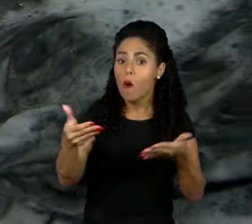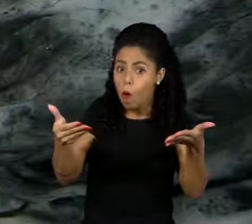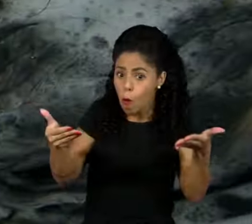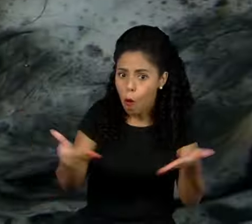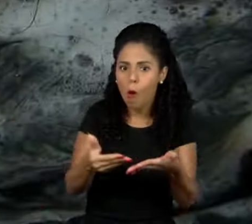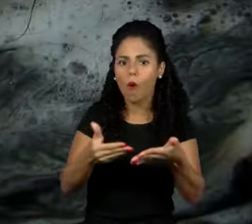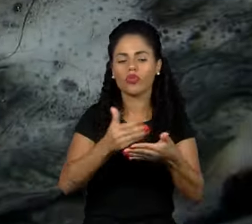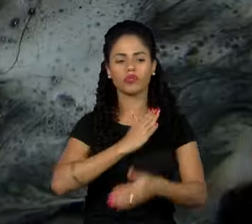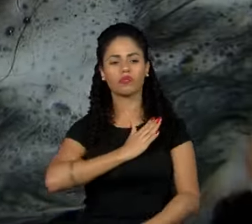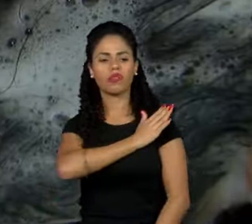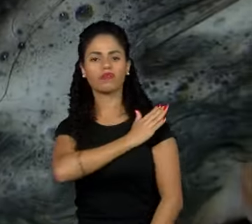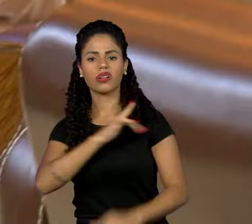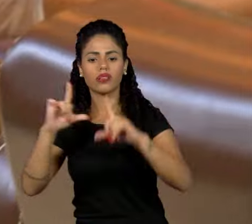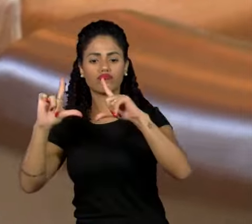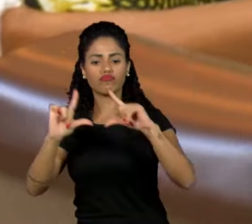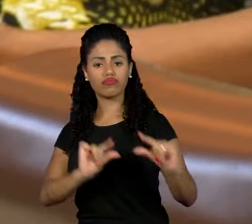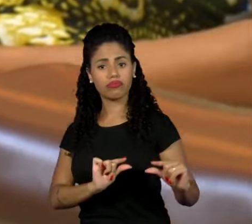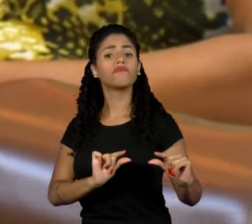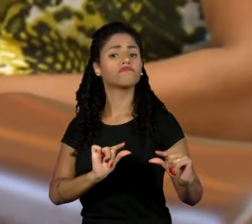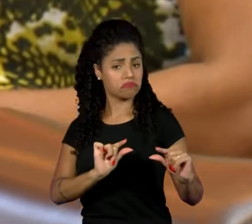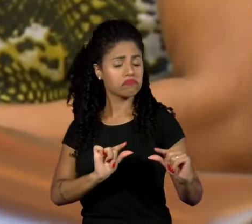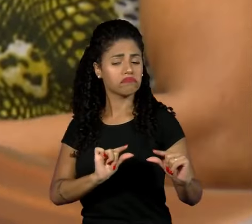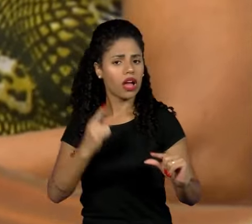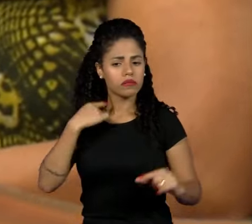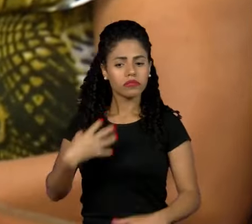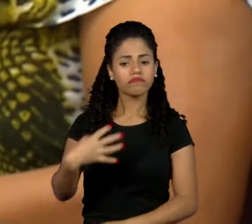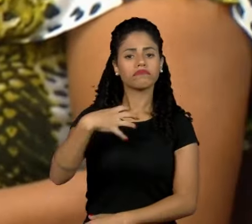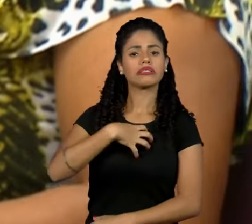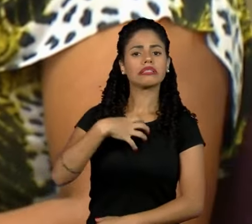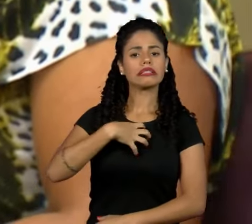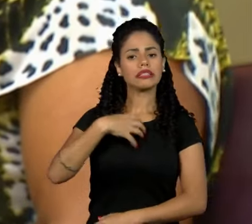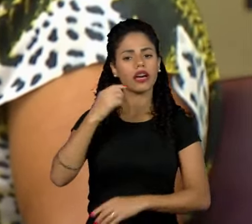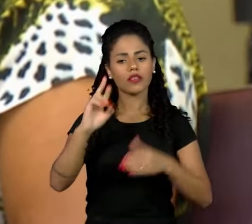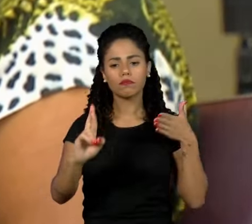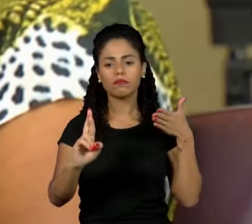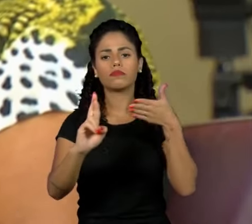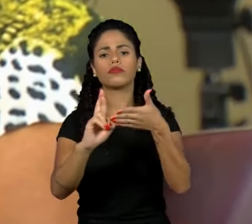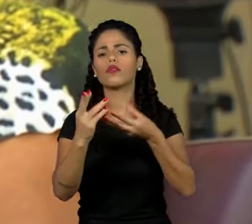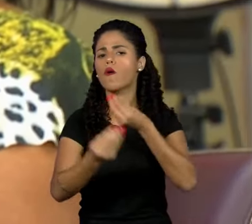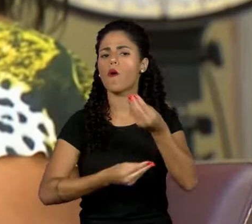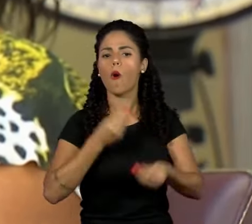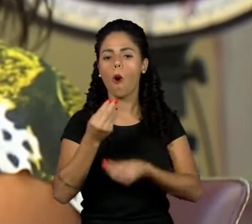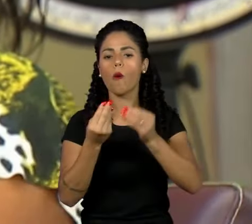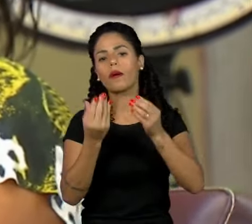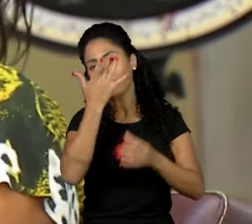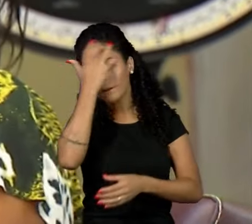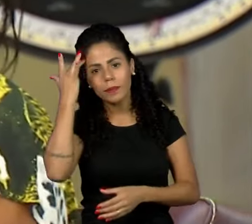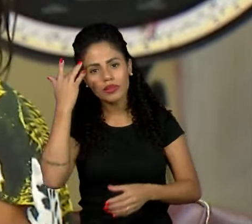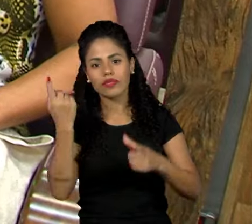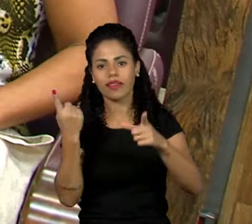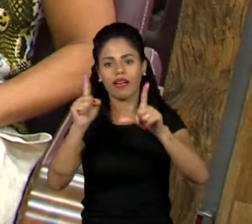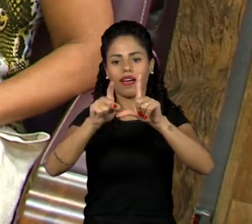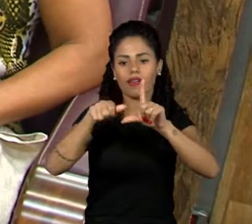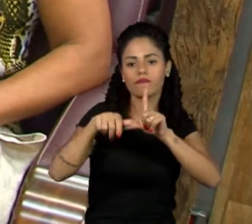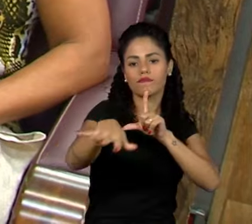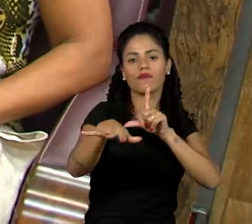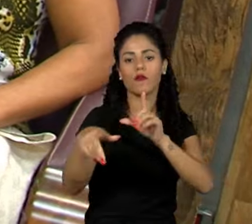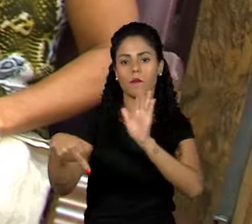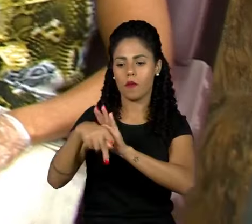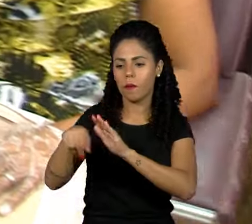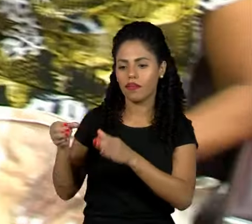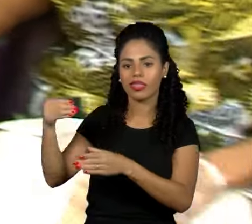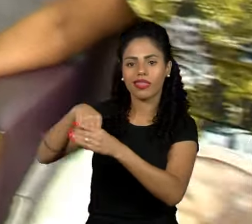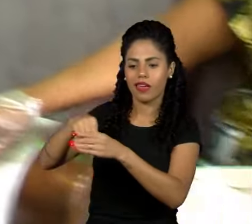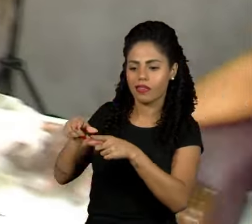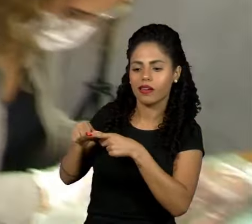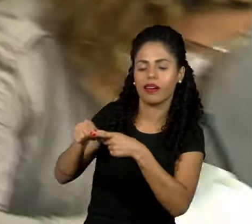dia o preconceito diminuiu bastante, né? Elas se sentem mais representadas até por criadores de conteúdo da própria periferia, das